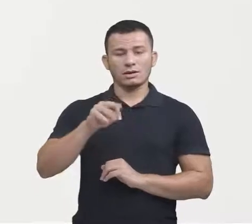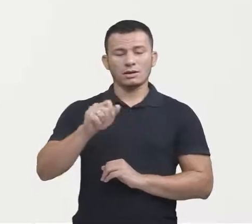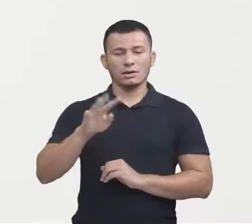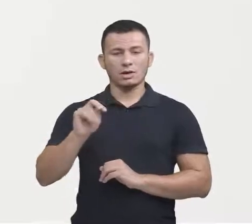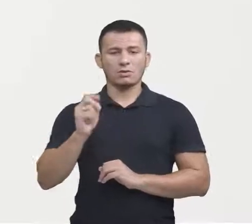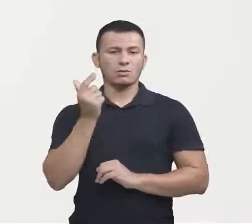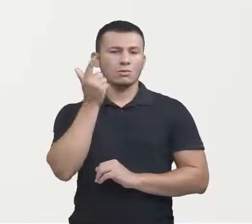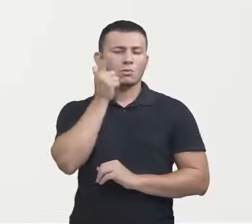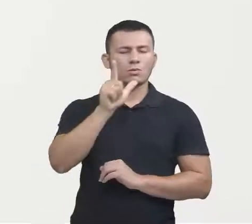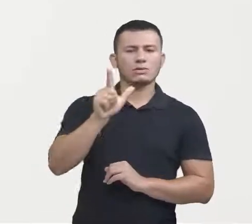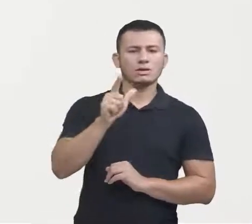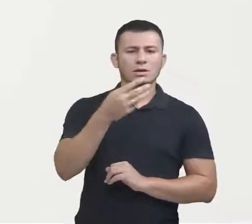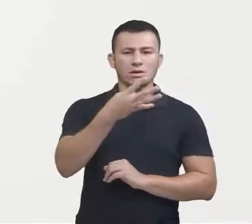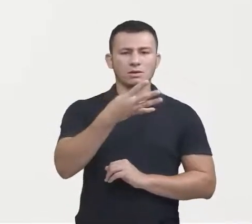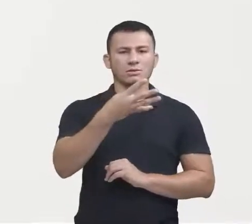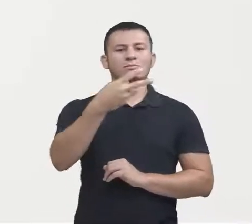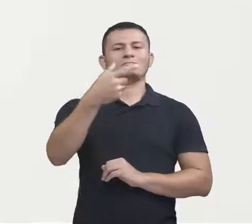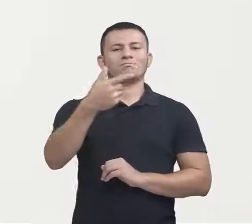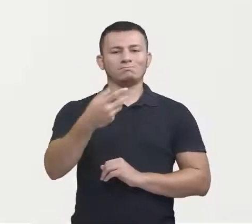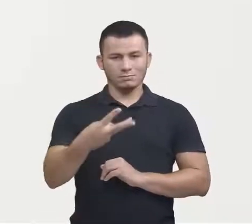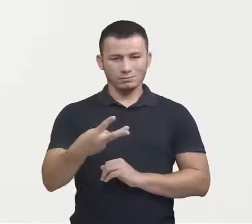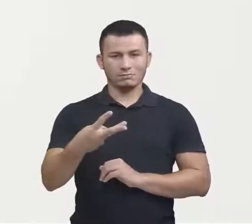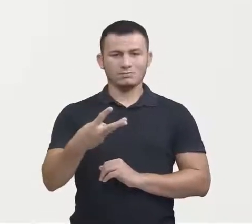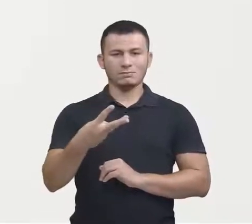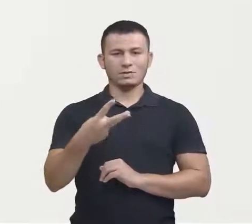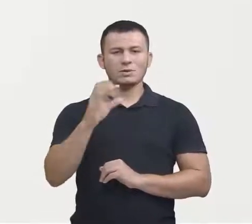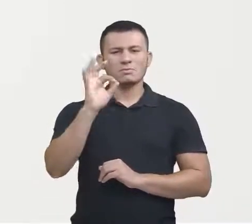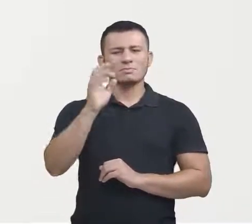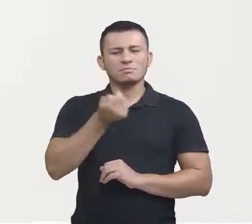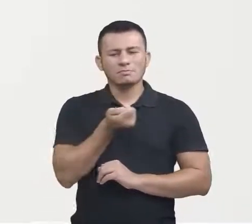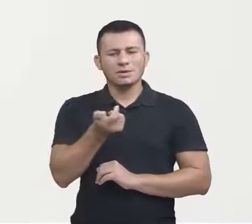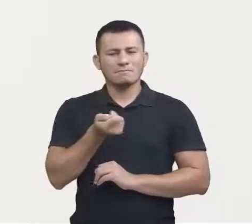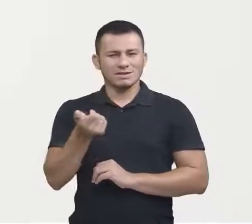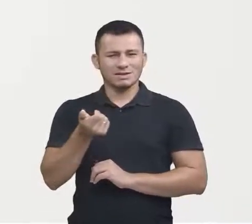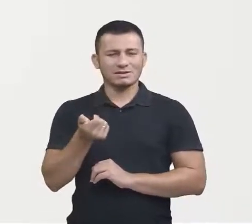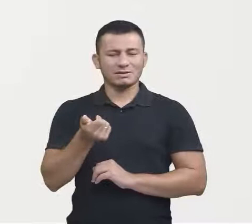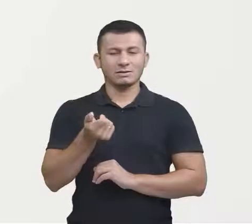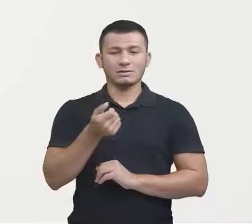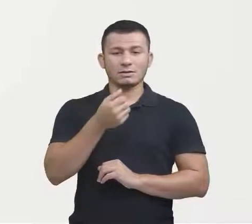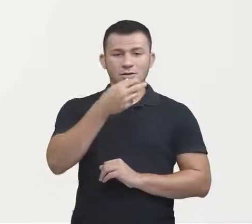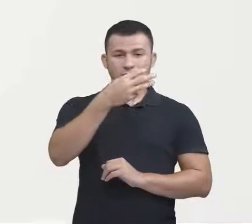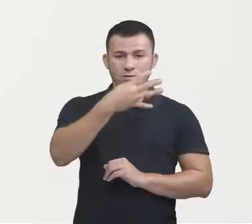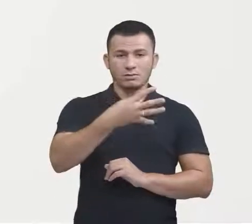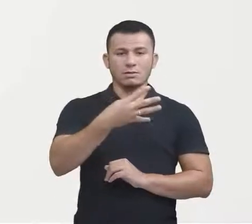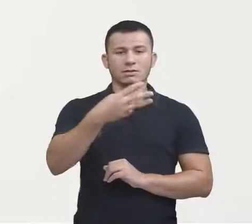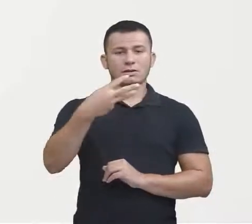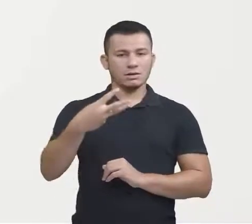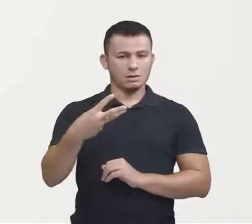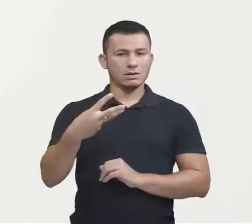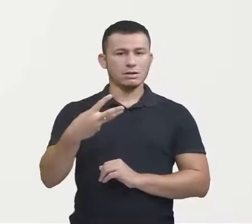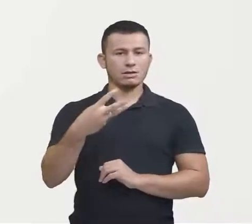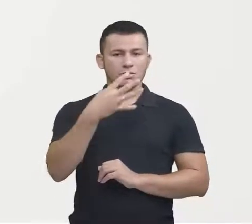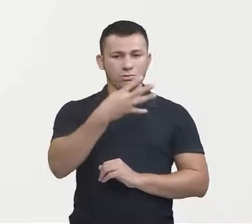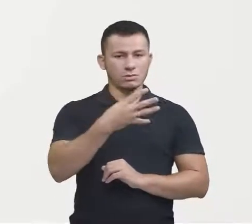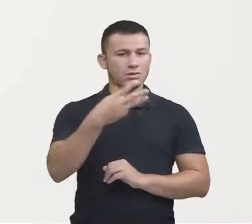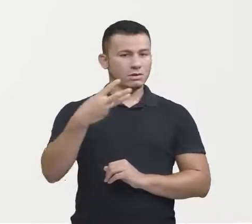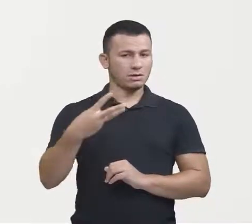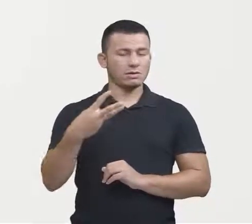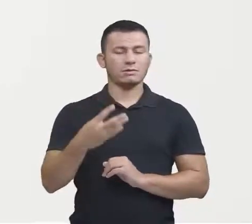ganhou 43 bolinhas de gude aqui ó quarenta e três ou quatro e